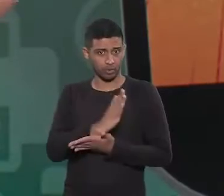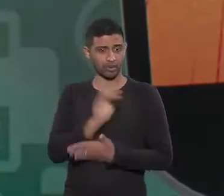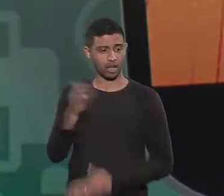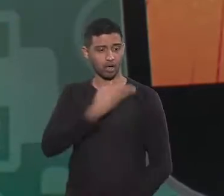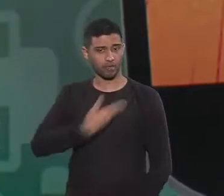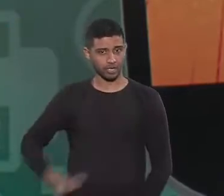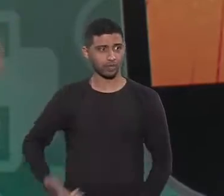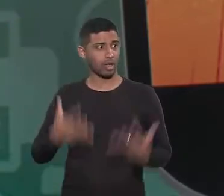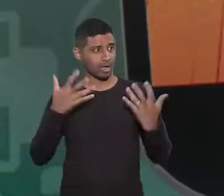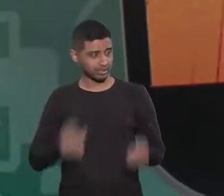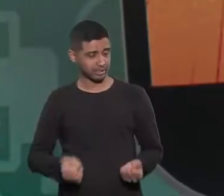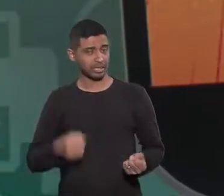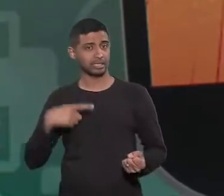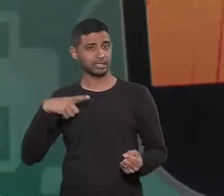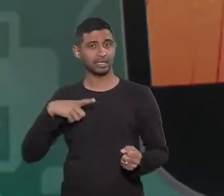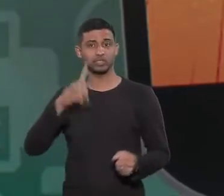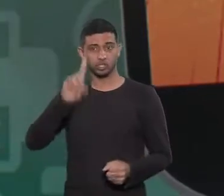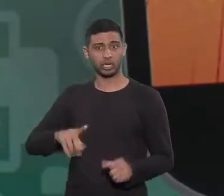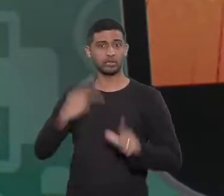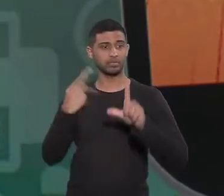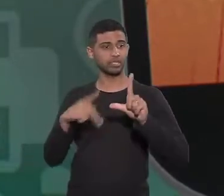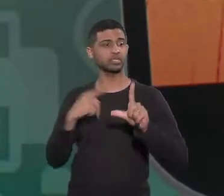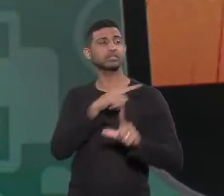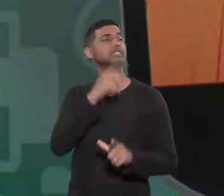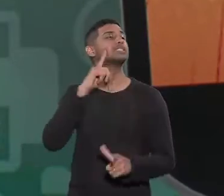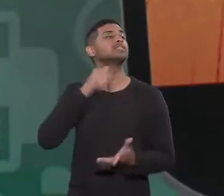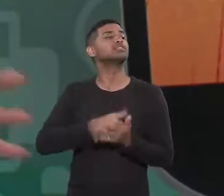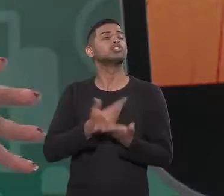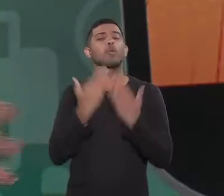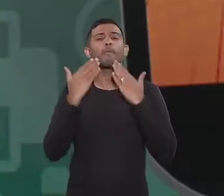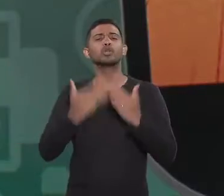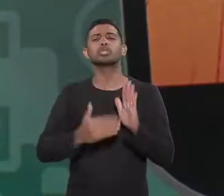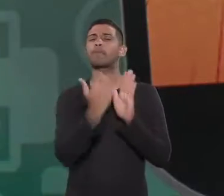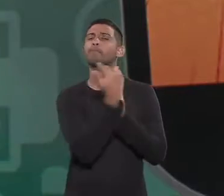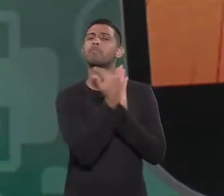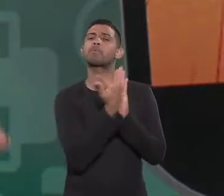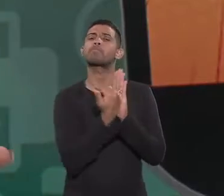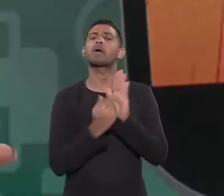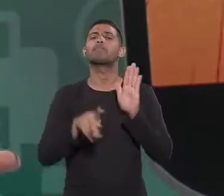sancionado pelo governador, também vai ter direito ao passe livre, né? Por que a senhora decidiu